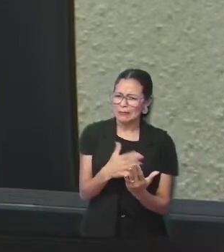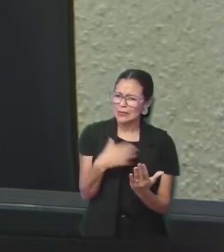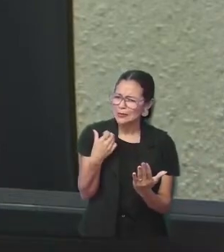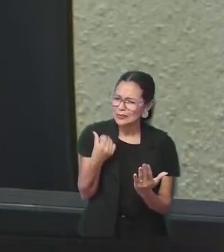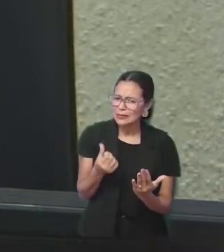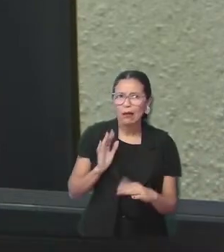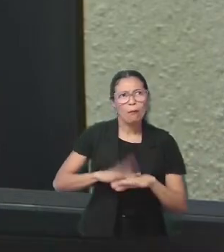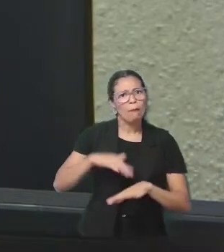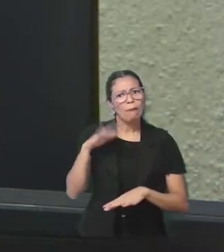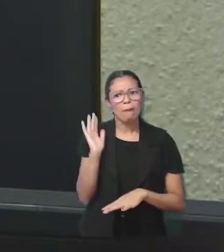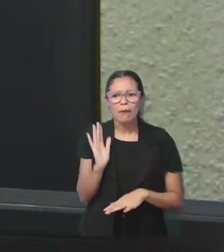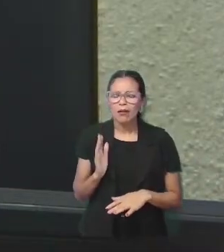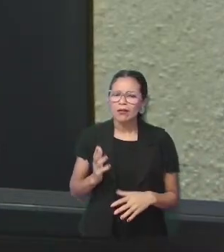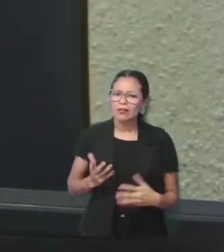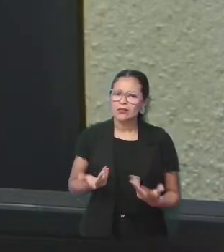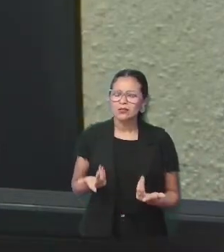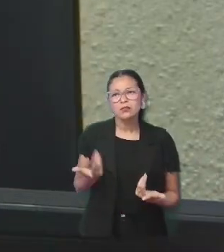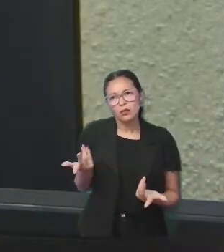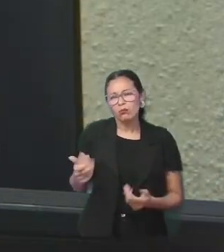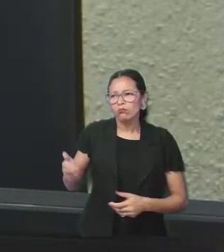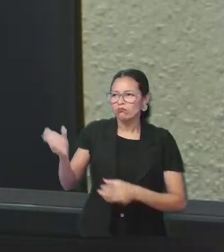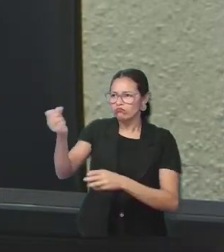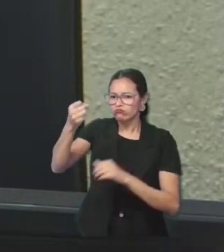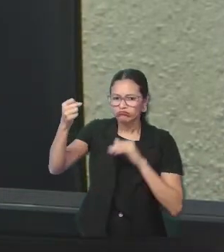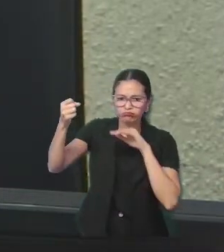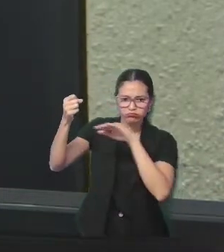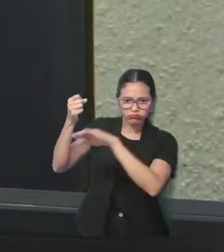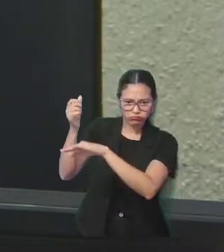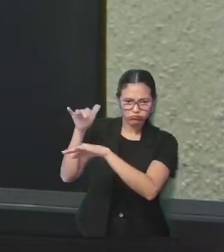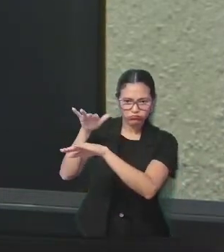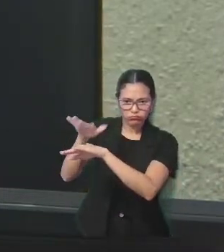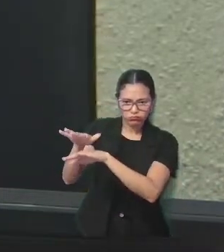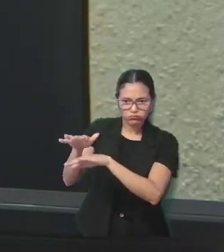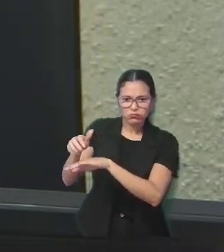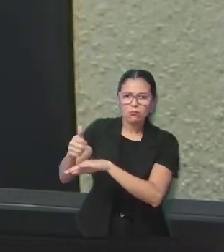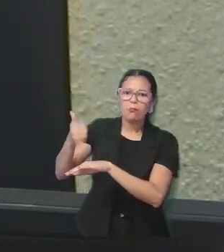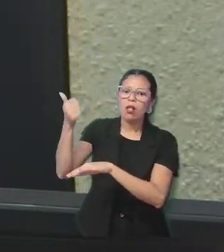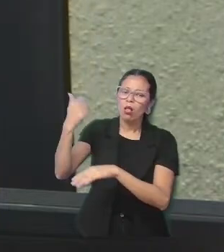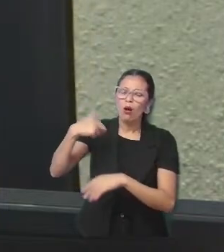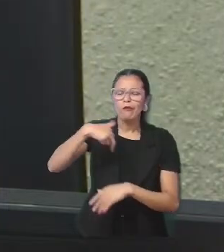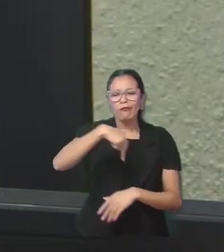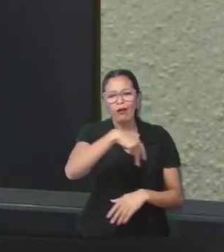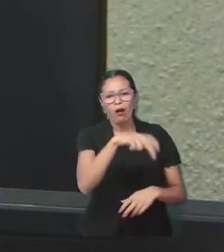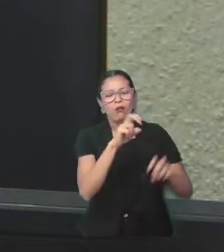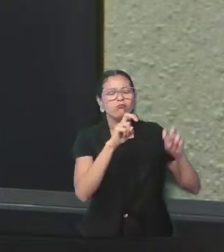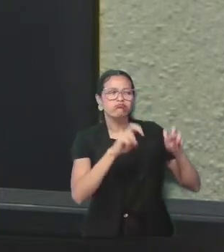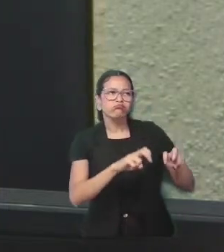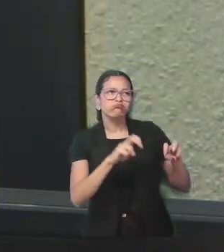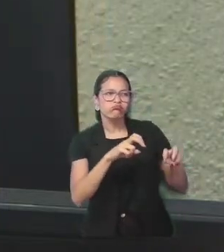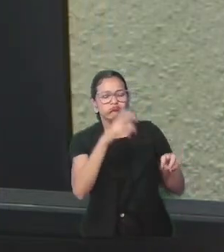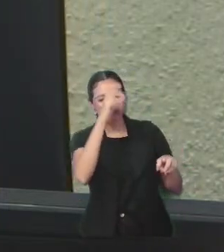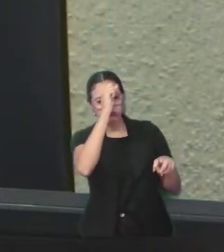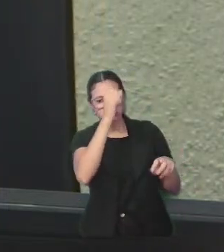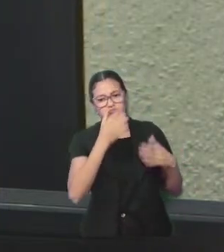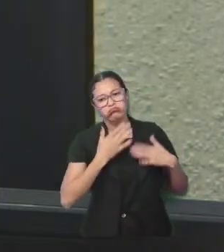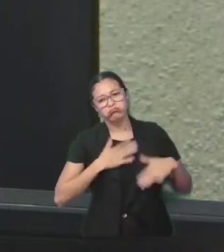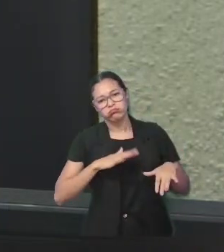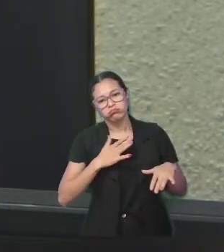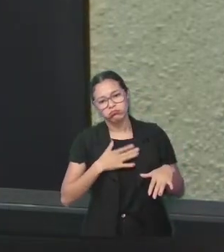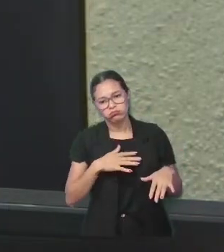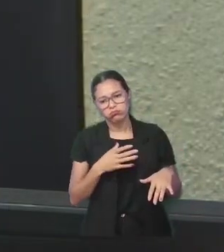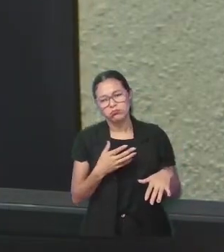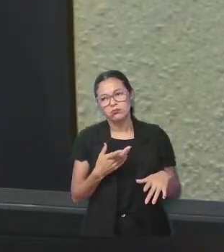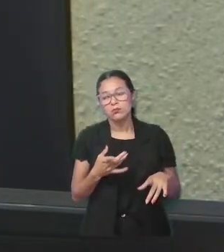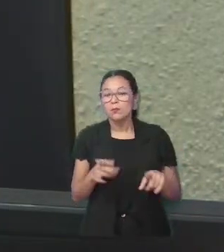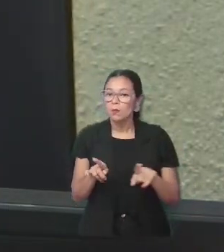até mais. E com armários poderiam guardar e ir para suas salas tranquilamente. E eu acho que seria muito